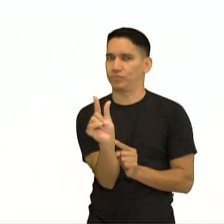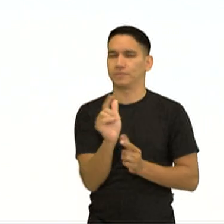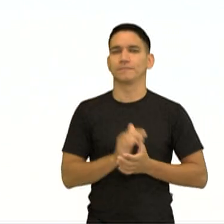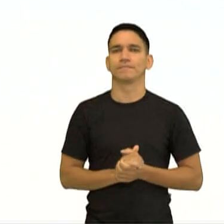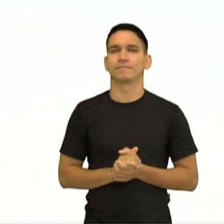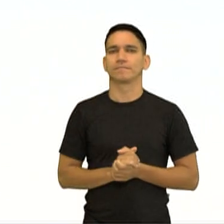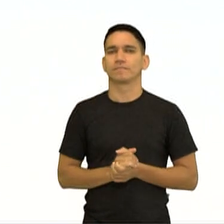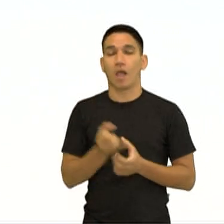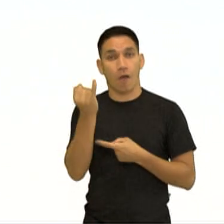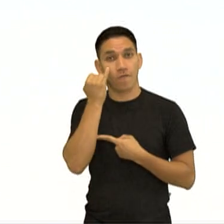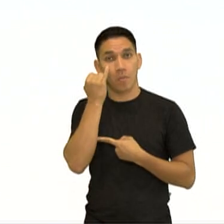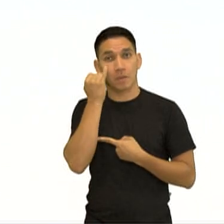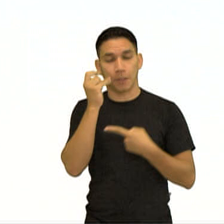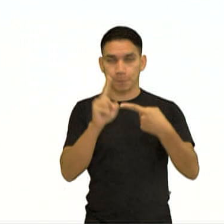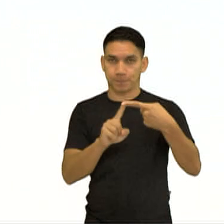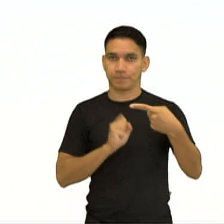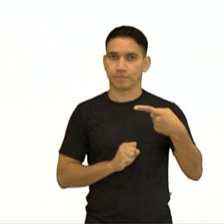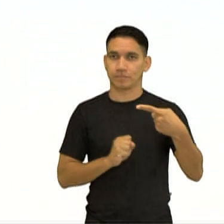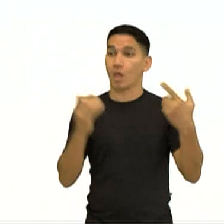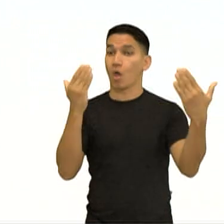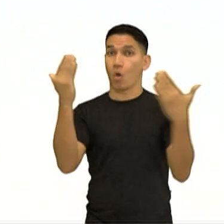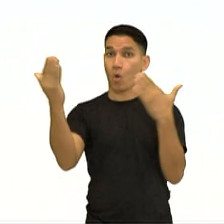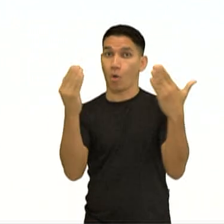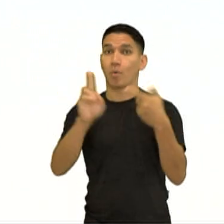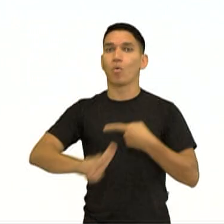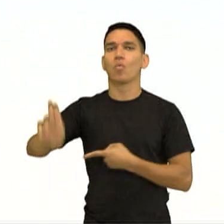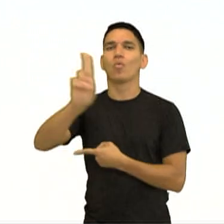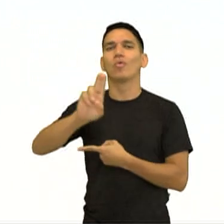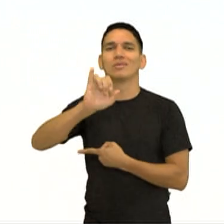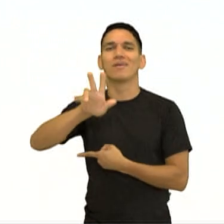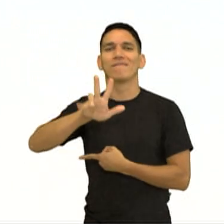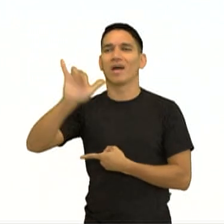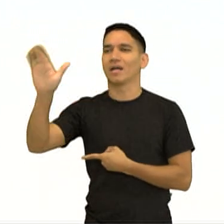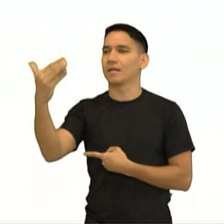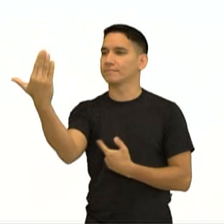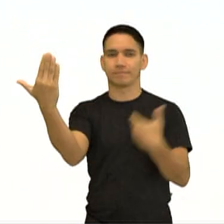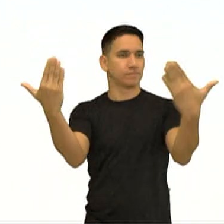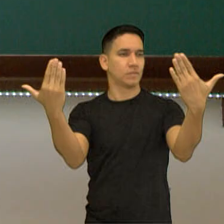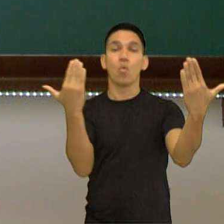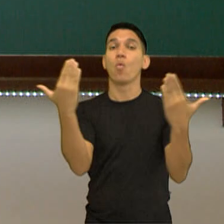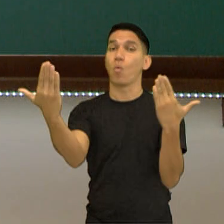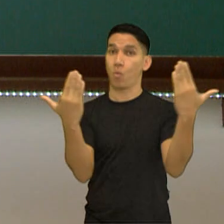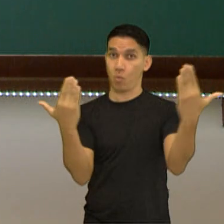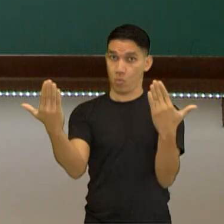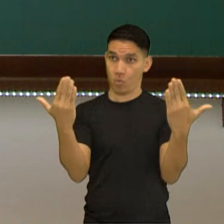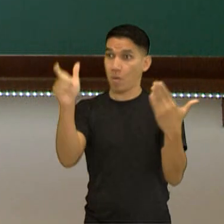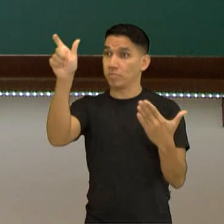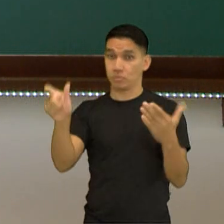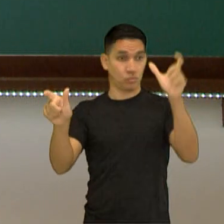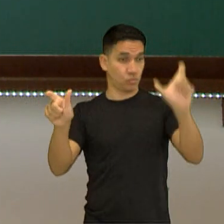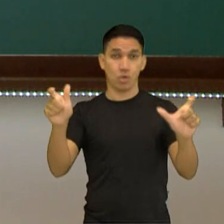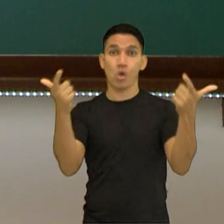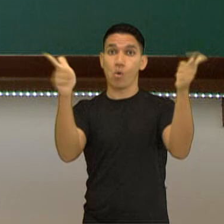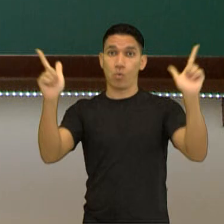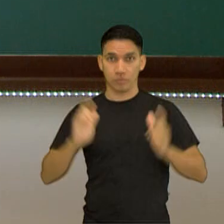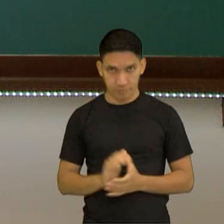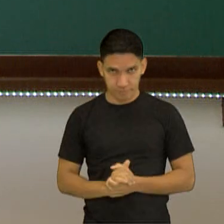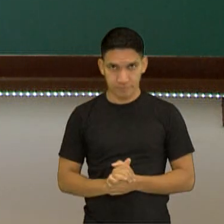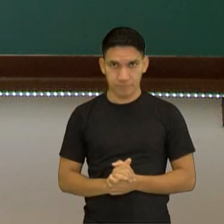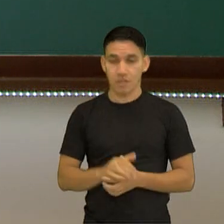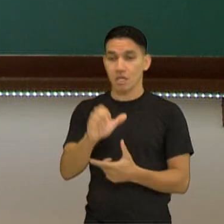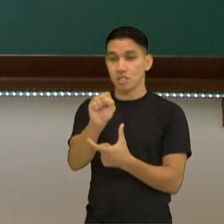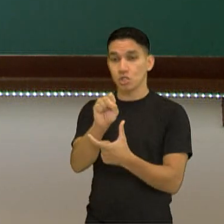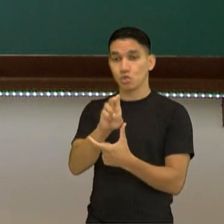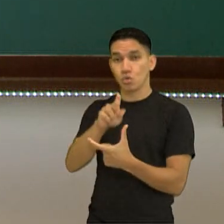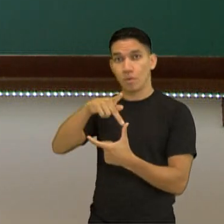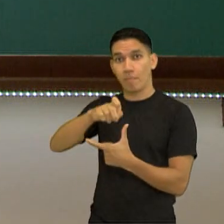Primeira informação. O comparativo, ele é utilizado para comparar uma coisa com a outra, um alguém com outro alguém. O superlativo,